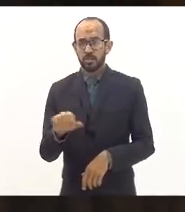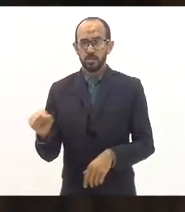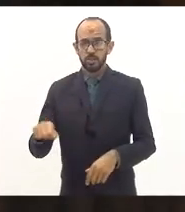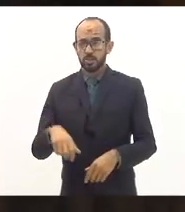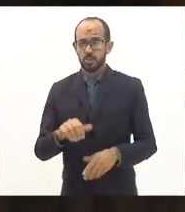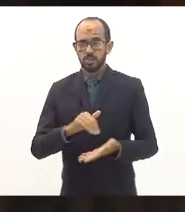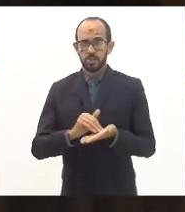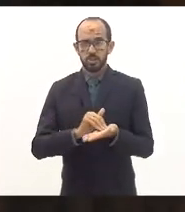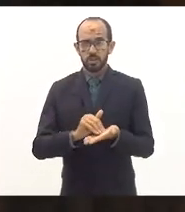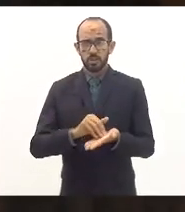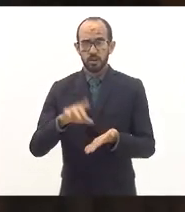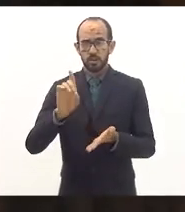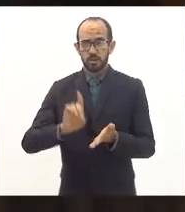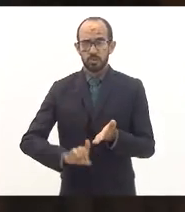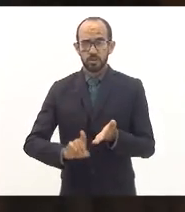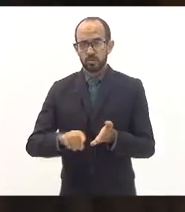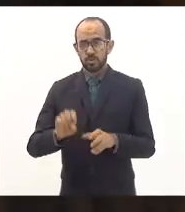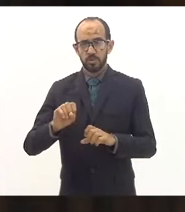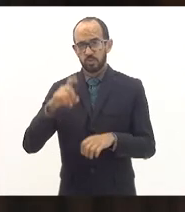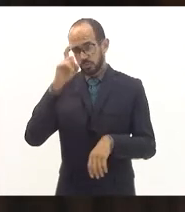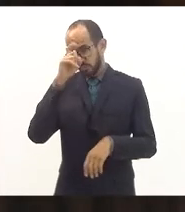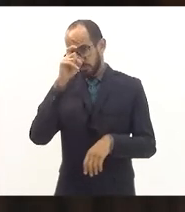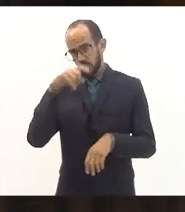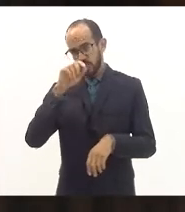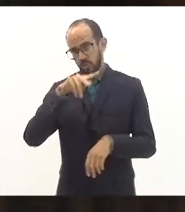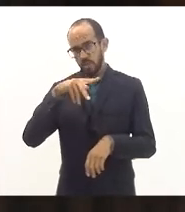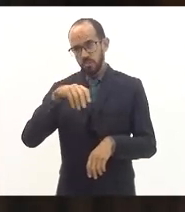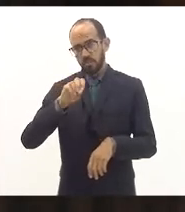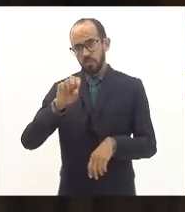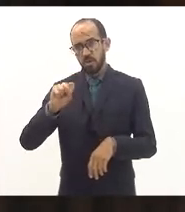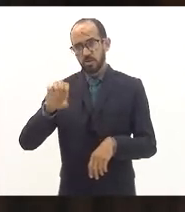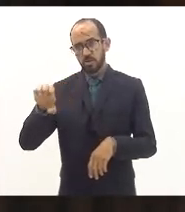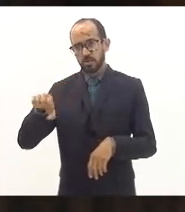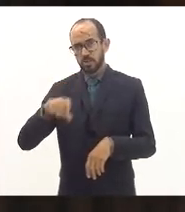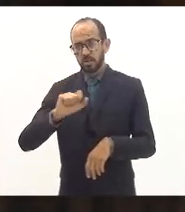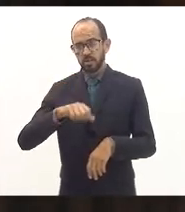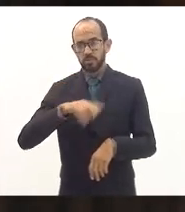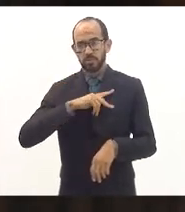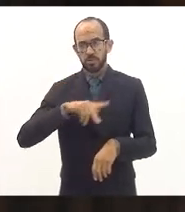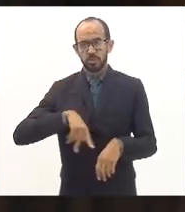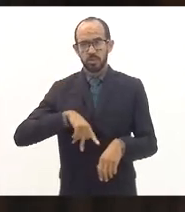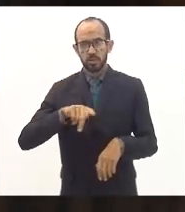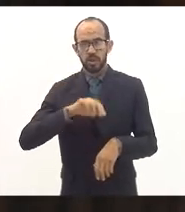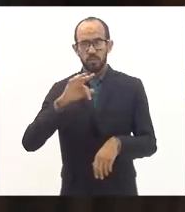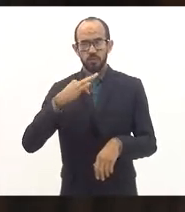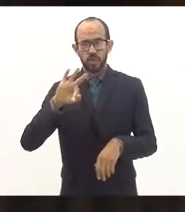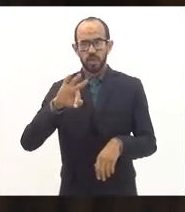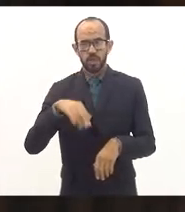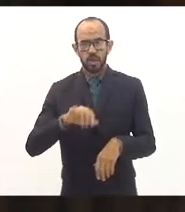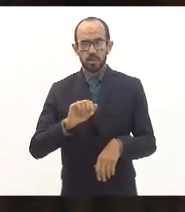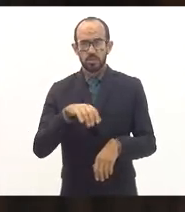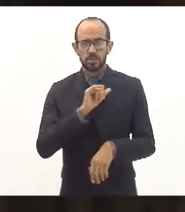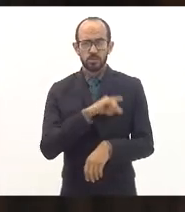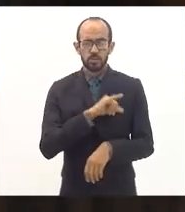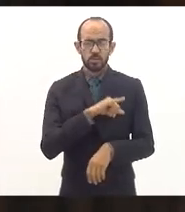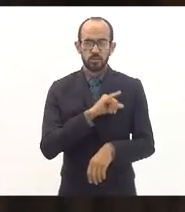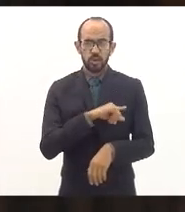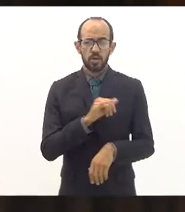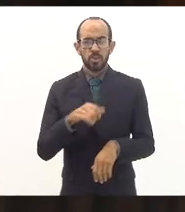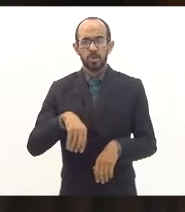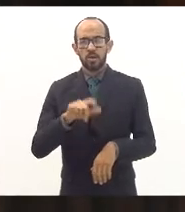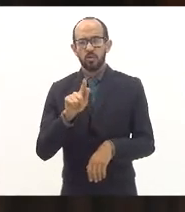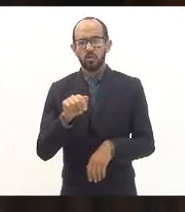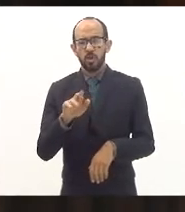da diretoria do Hospital da Posse. Marcelo Veras, presidente da Federação de Ambulantes do Rio de Janeiro.